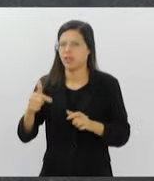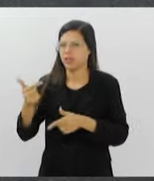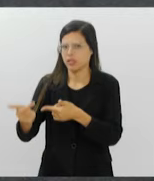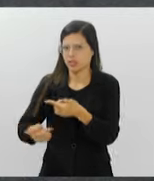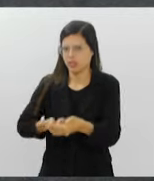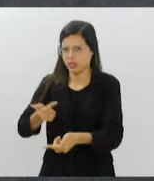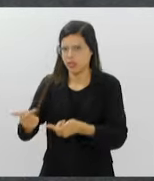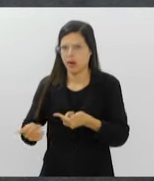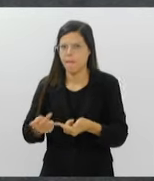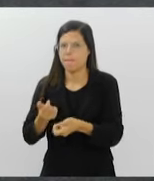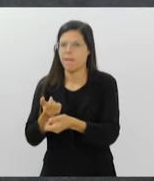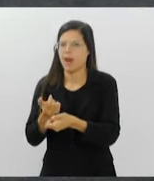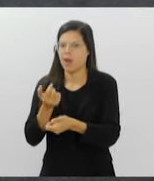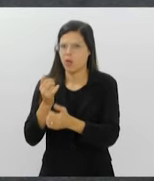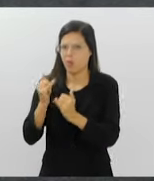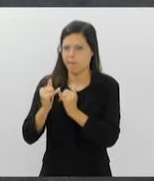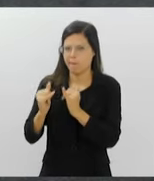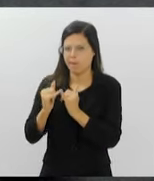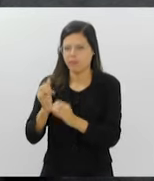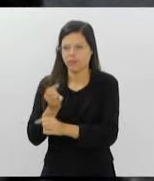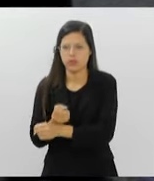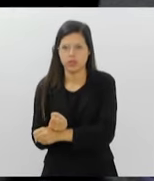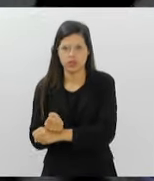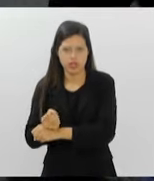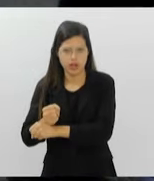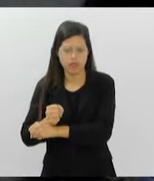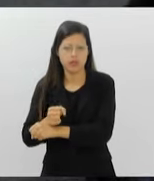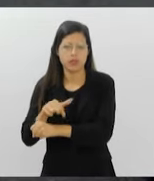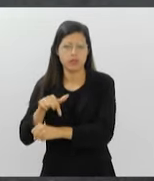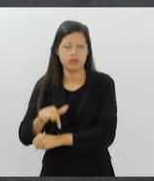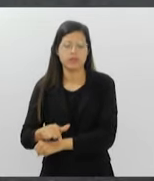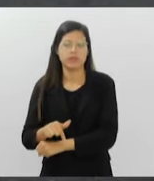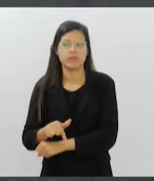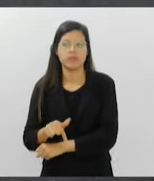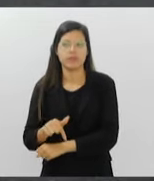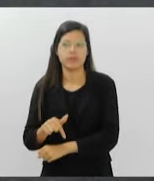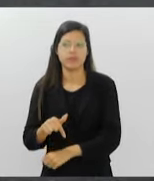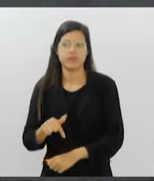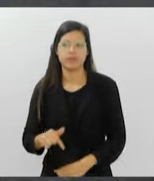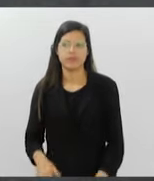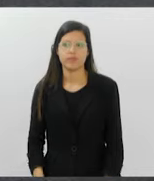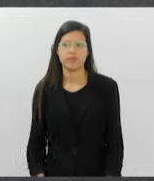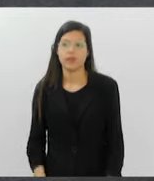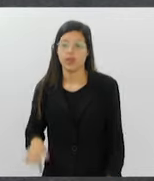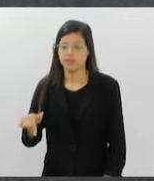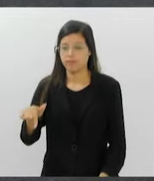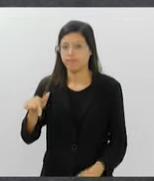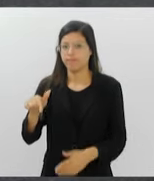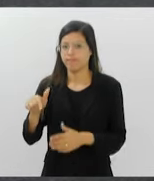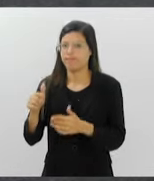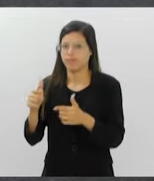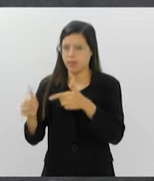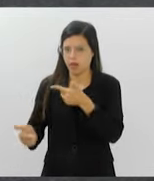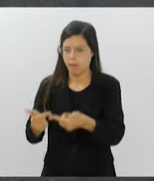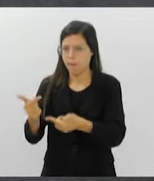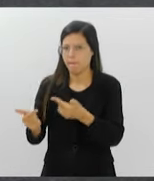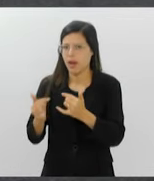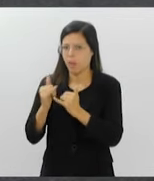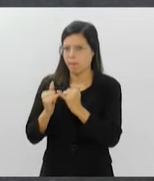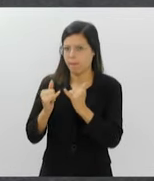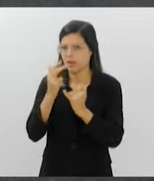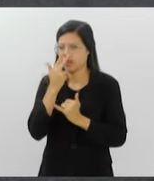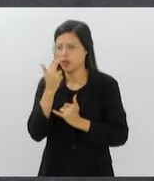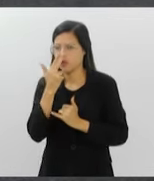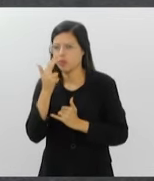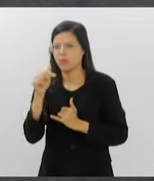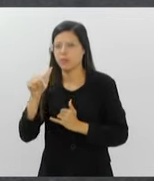de trabalho análogo à escravidão, que a condição análoga é hoje o que destaca,